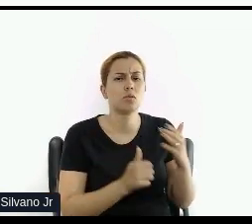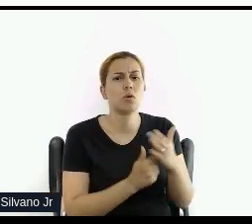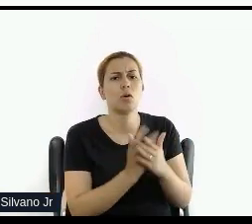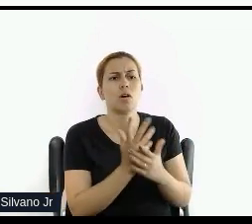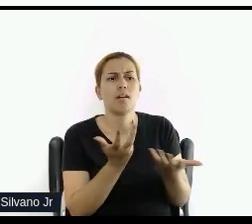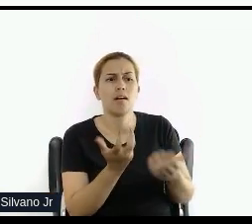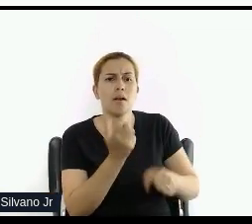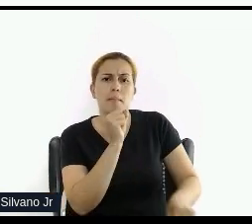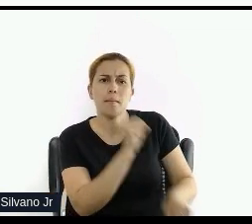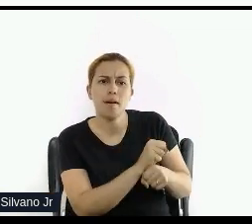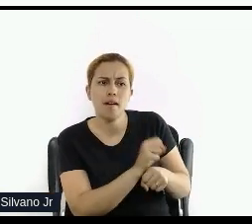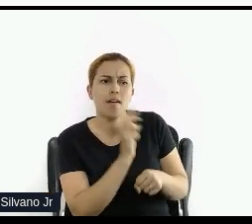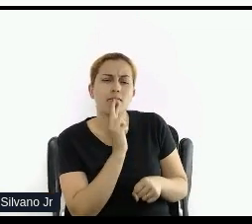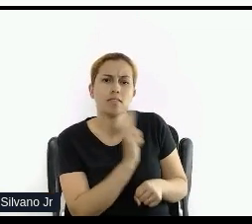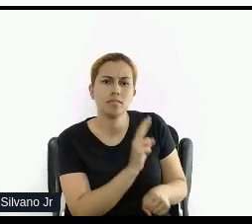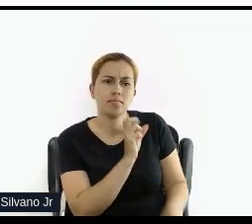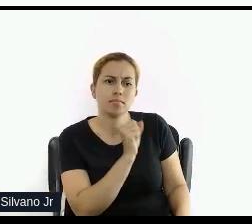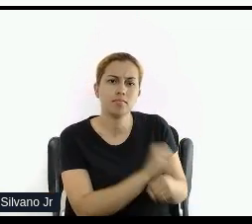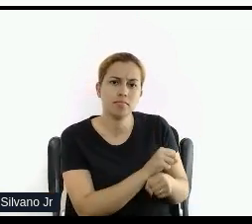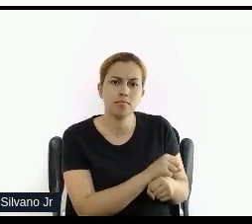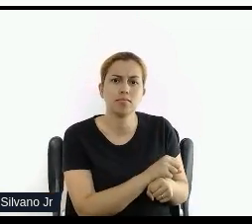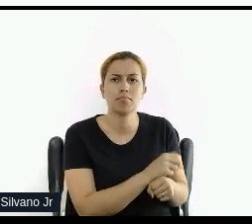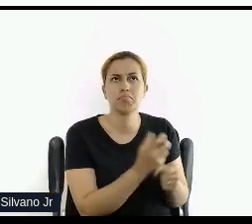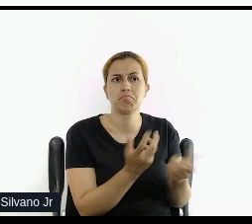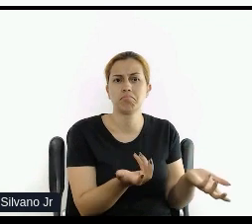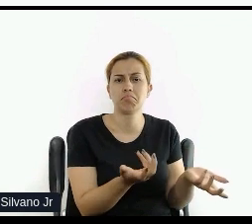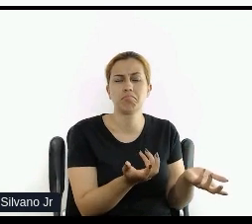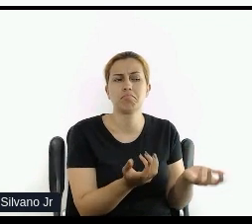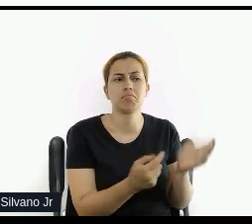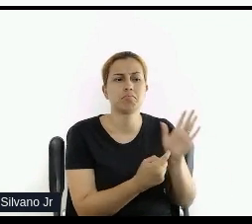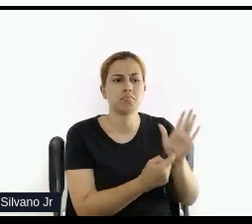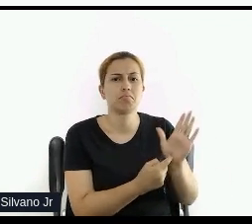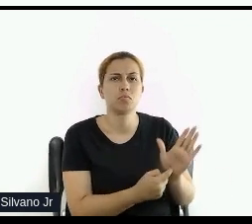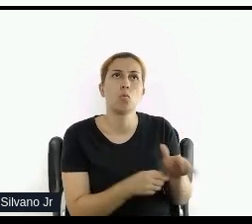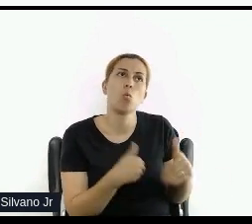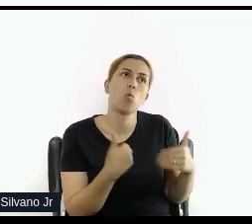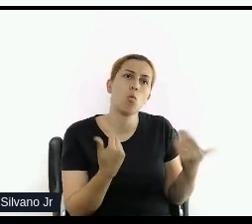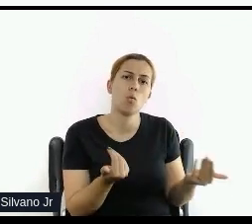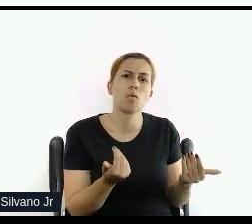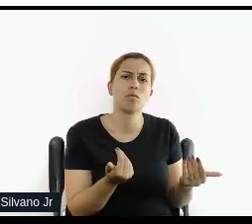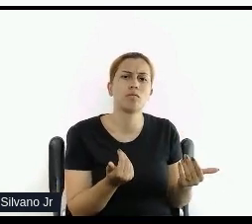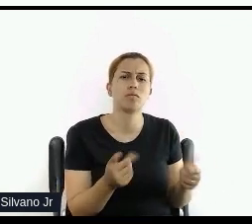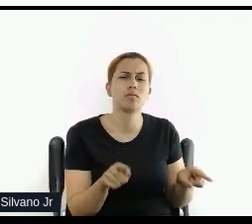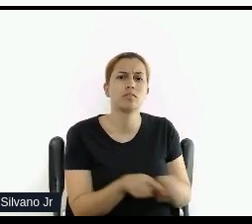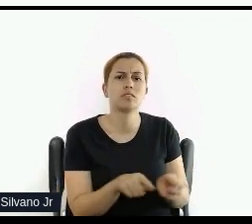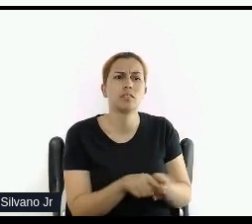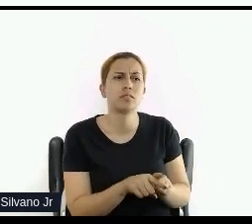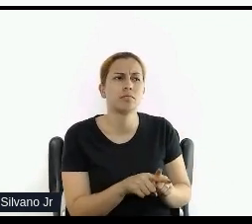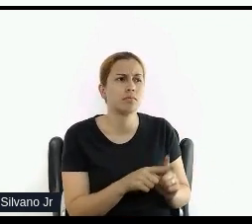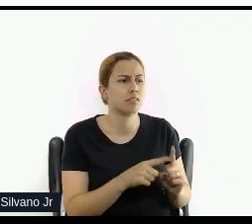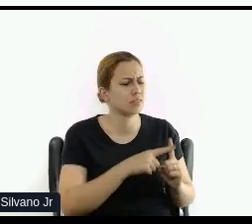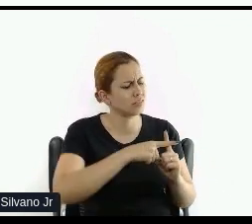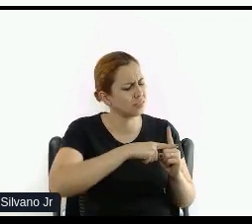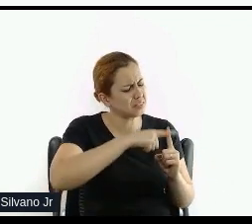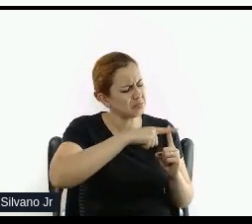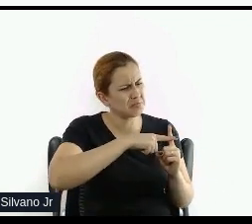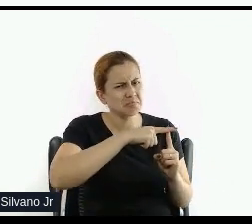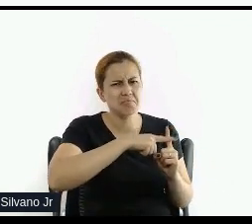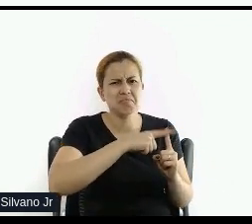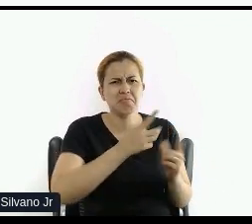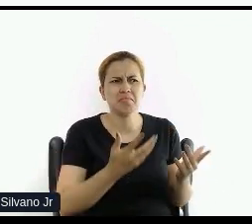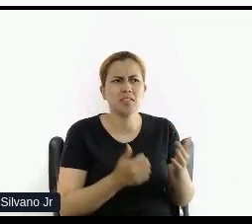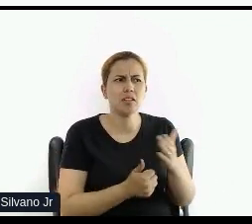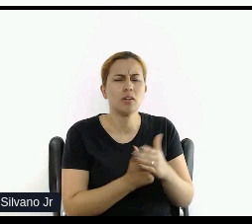minha resposta, eu posso parar num ponto ali, por exemplo, né? E o temperatura, esse temperatura é o quanto eu deixo o meu